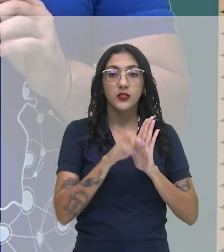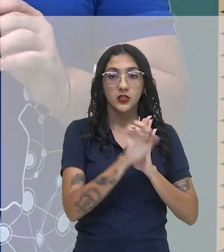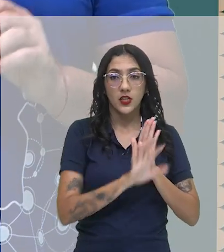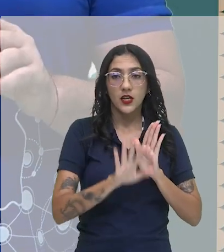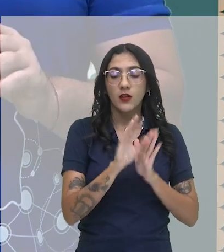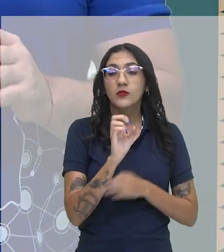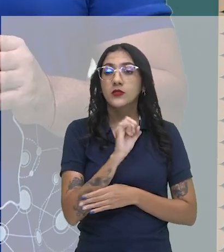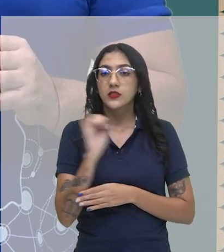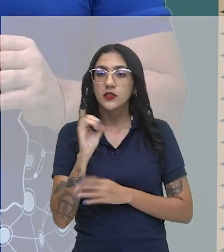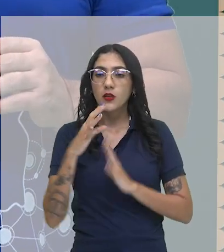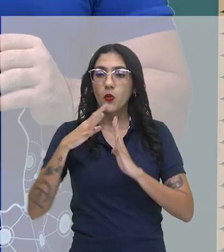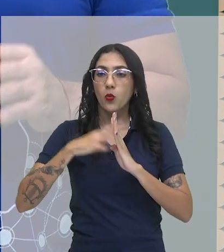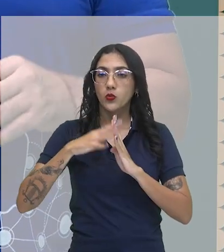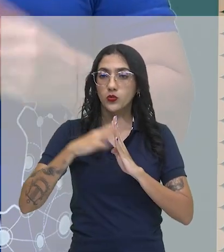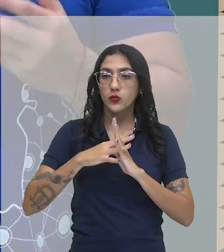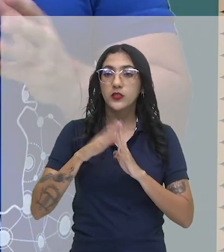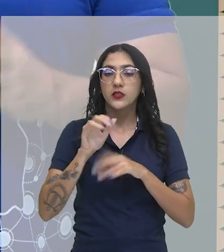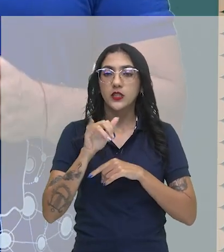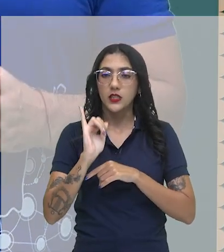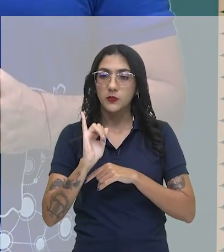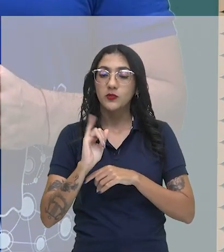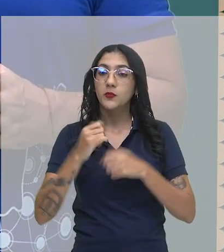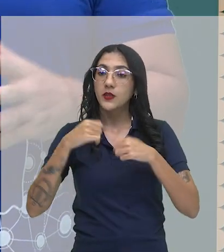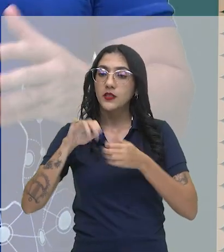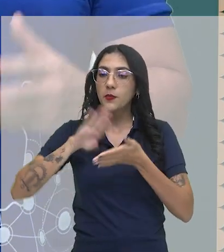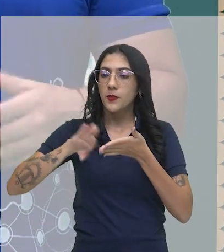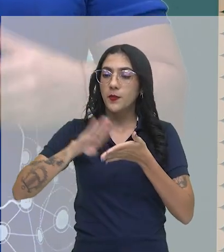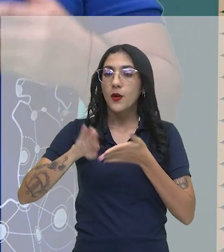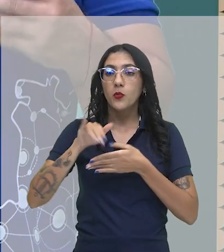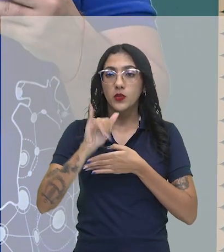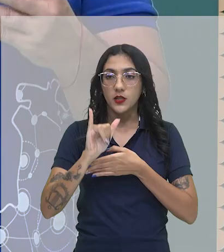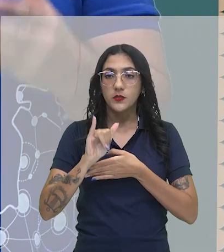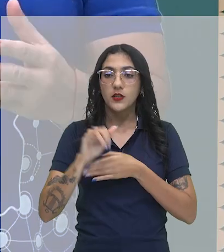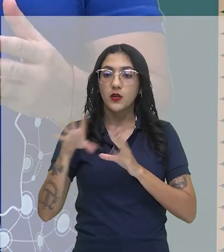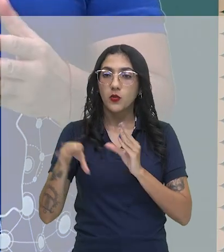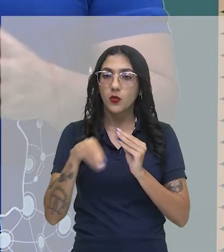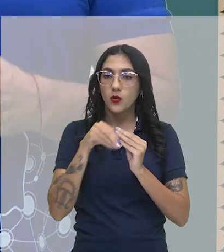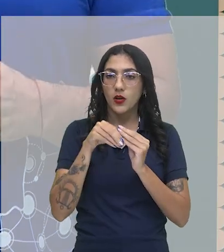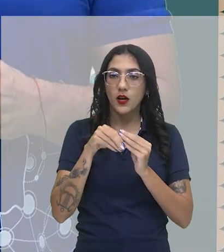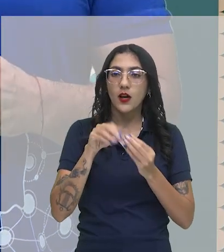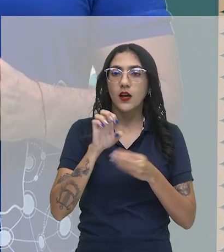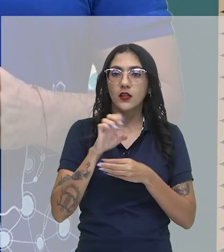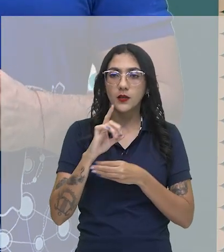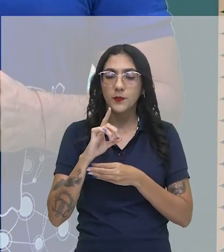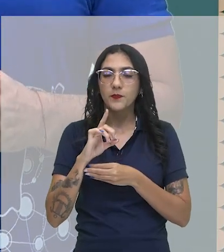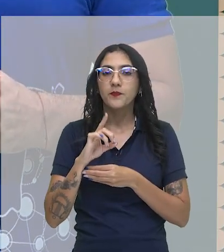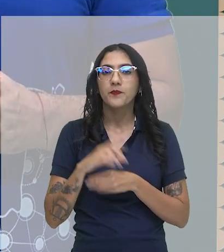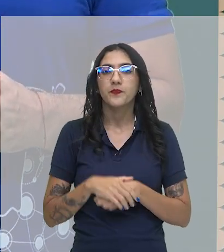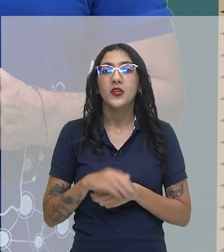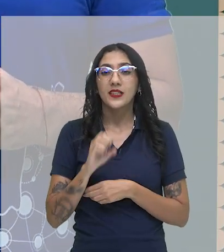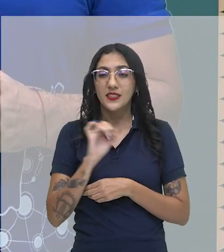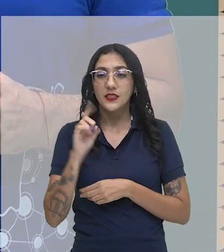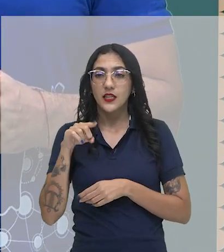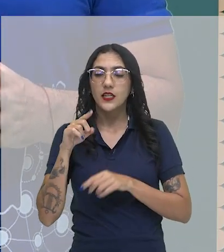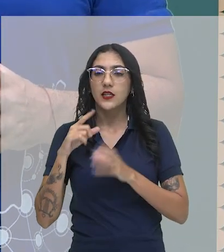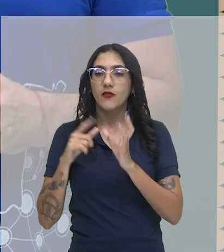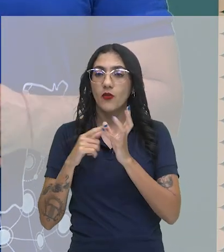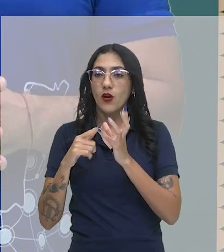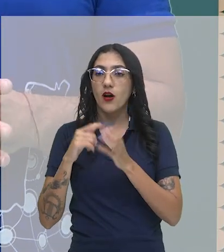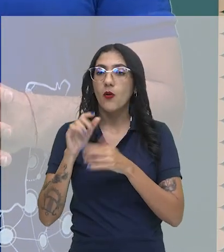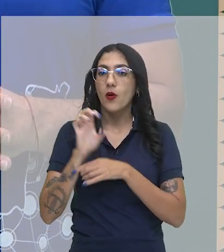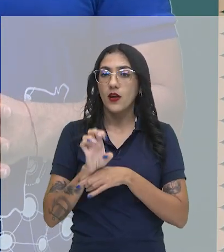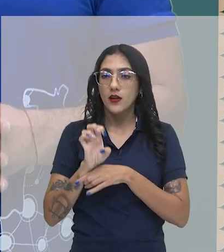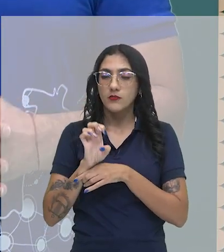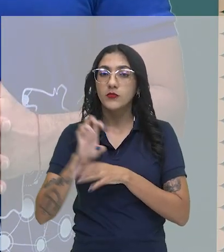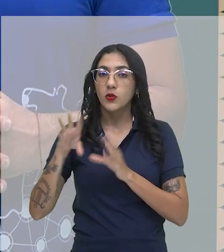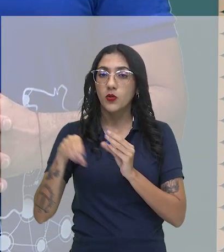terminar em consoante Y, retiro o Y, acrescento o IED. Se o verbo termina em E, a gente acrescenta apenas o D. Vamos